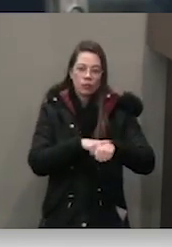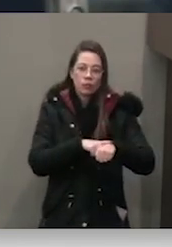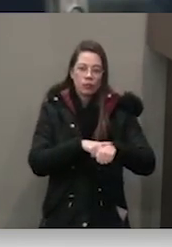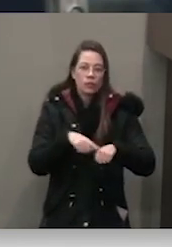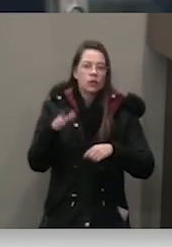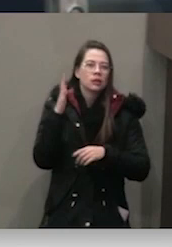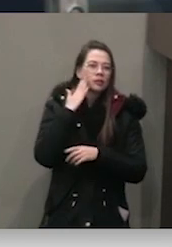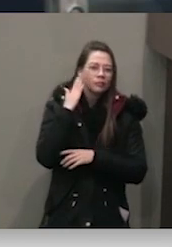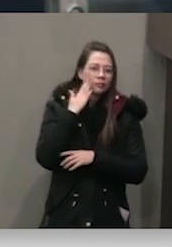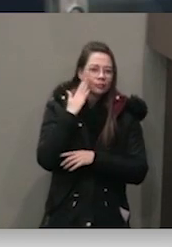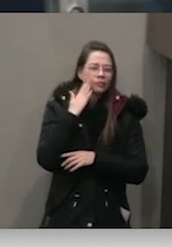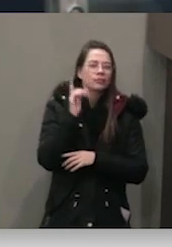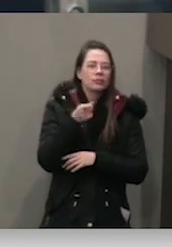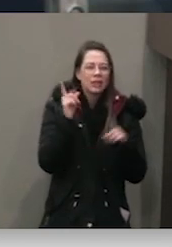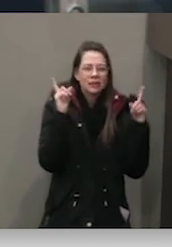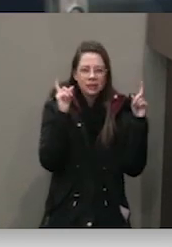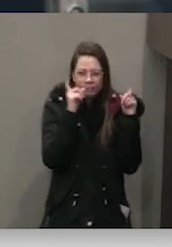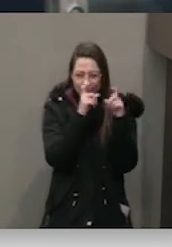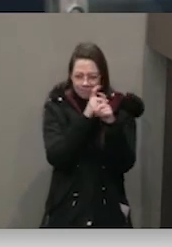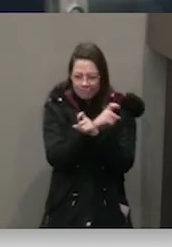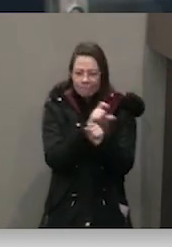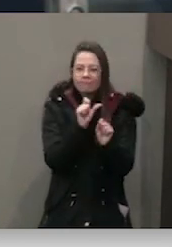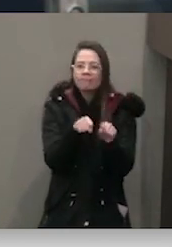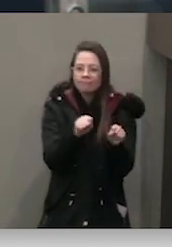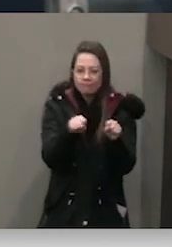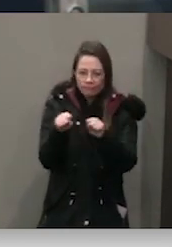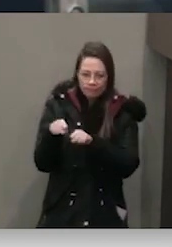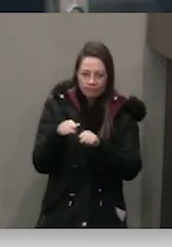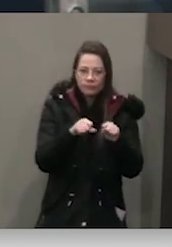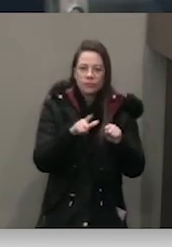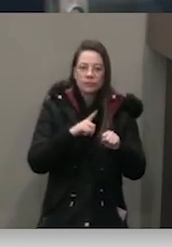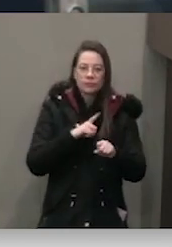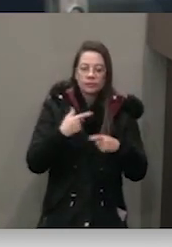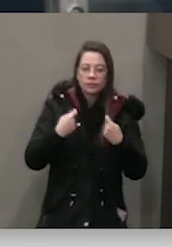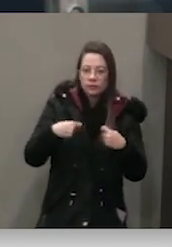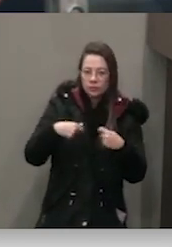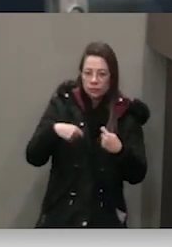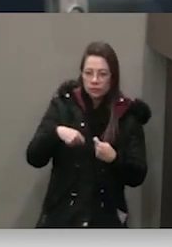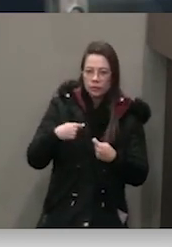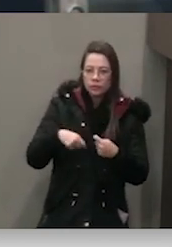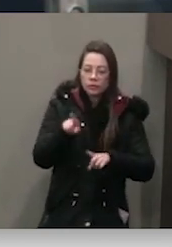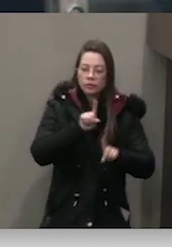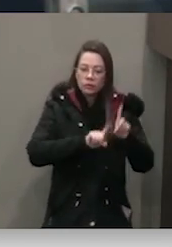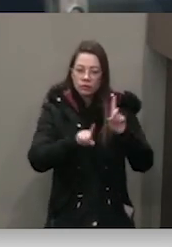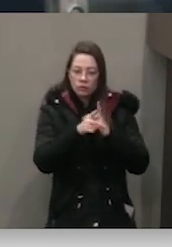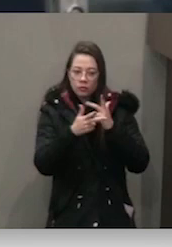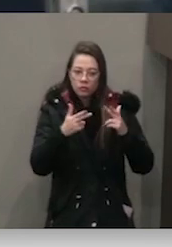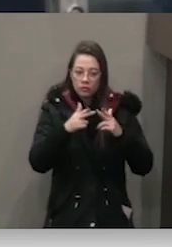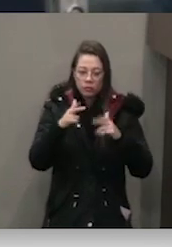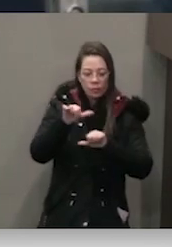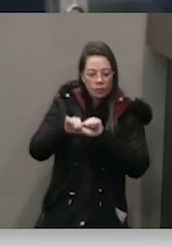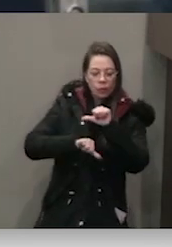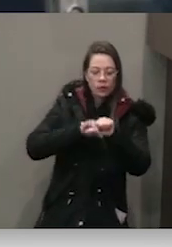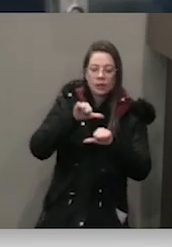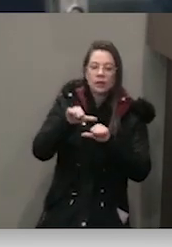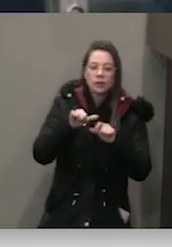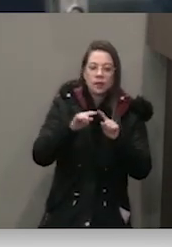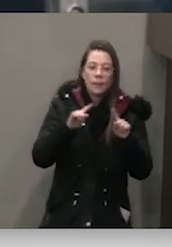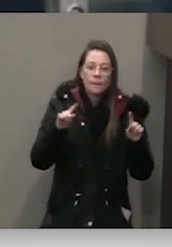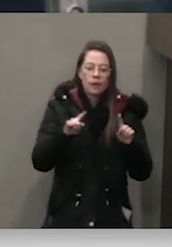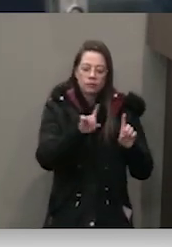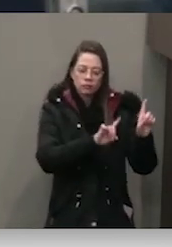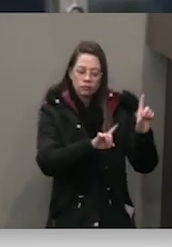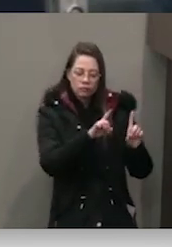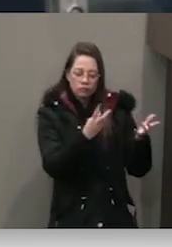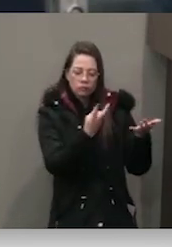é muito difícil. Eu sei que é difícil. Há necessidade de eventuais mudanças, né? Por um motivo ou